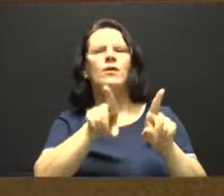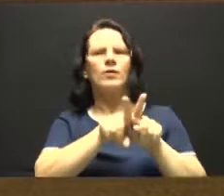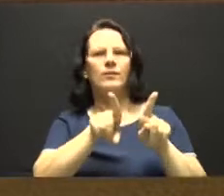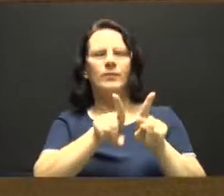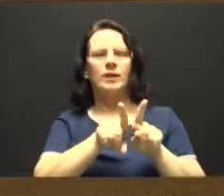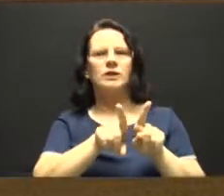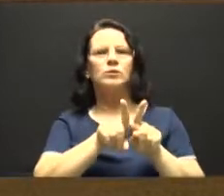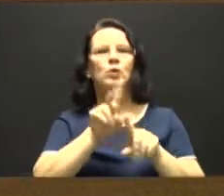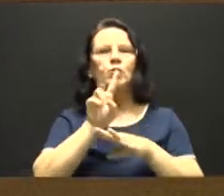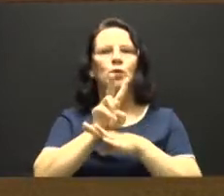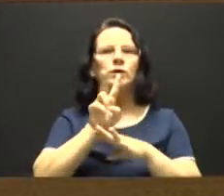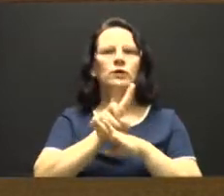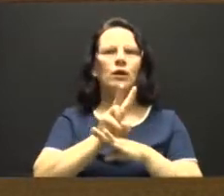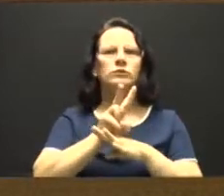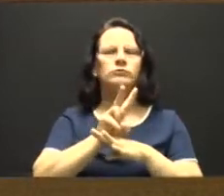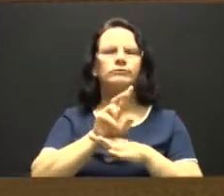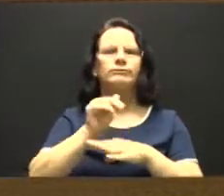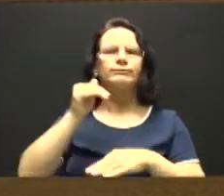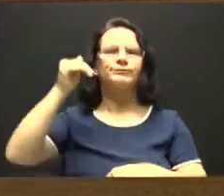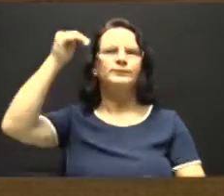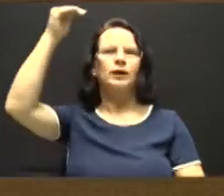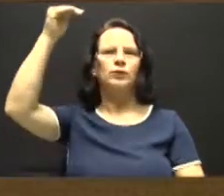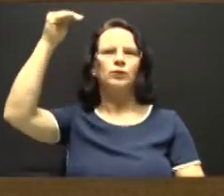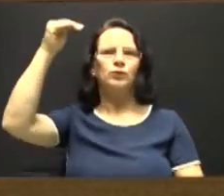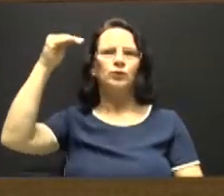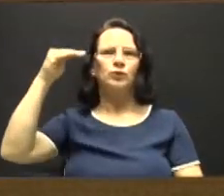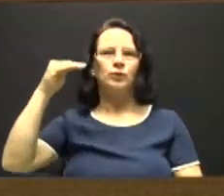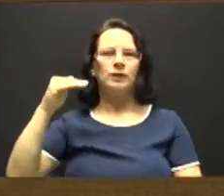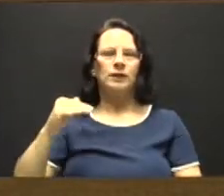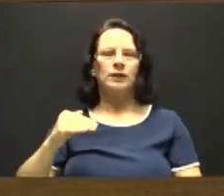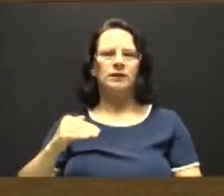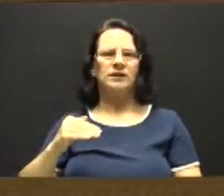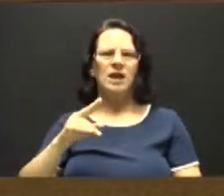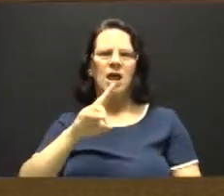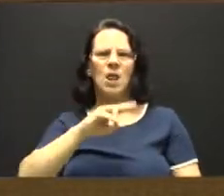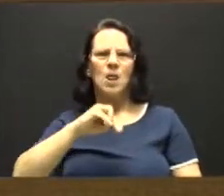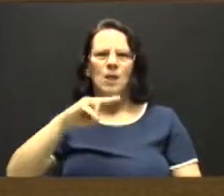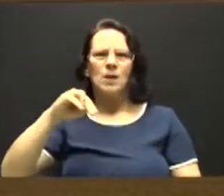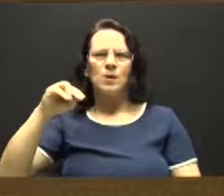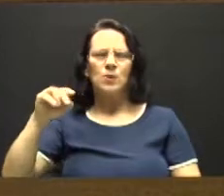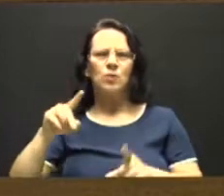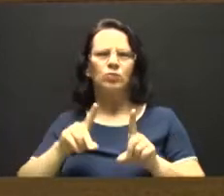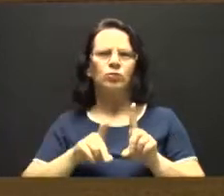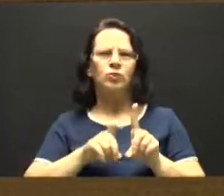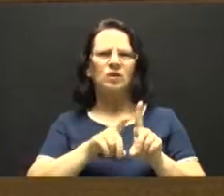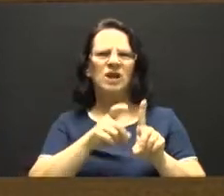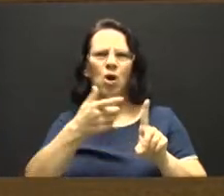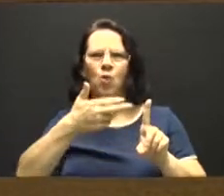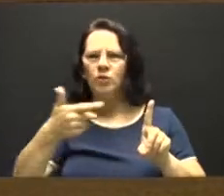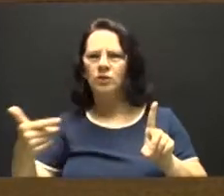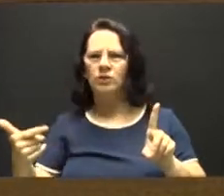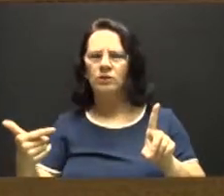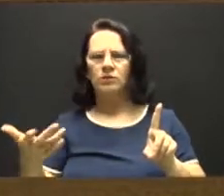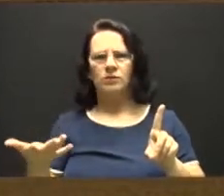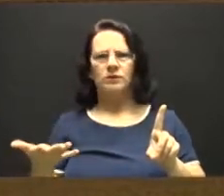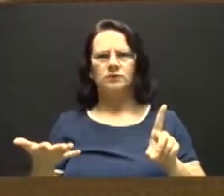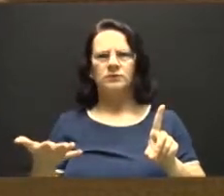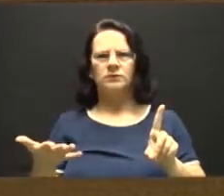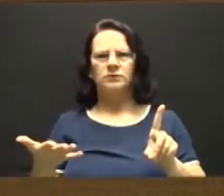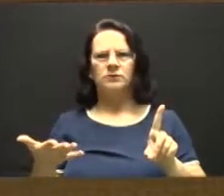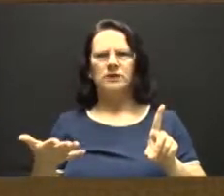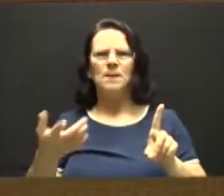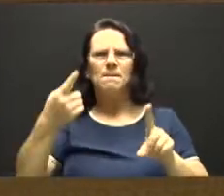cookie com os adultos e crianças nunca pode ser usado como meio para outro fim deve ser